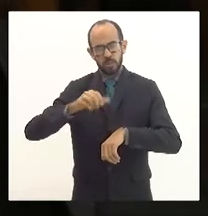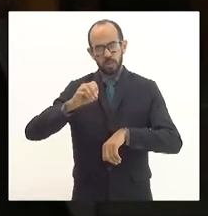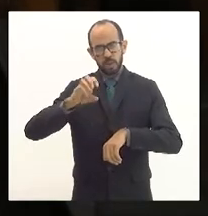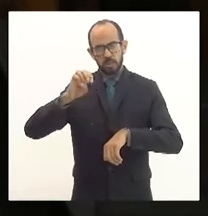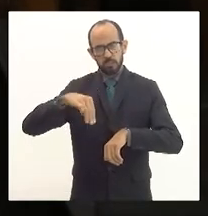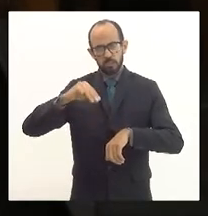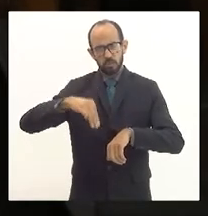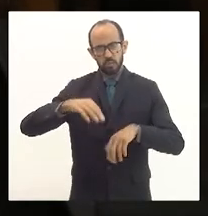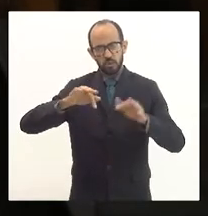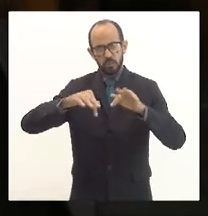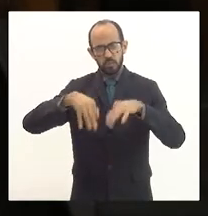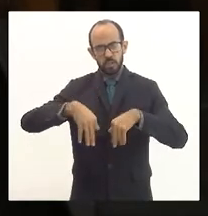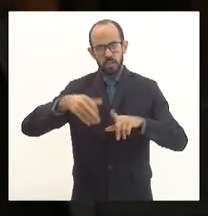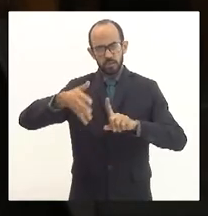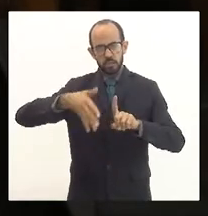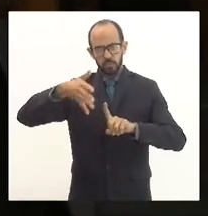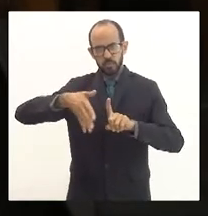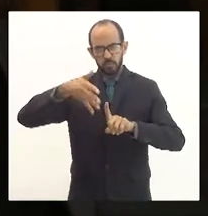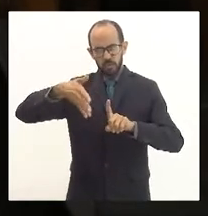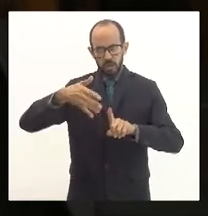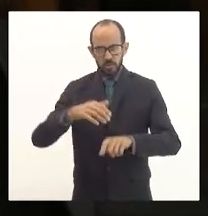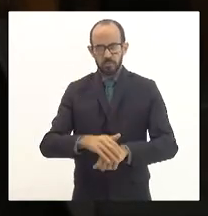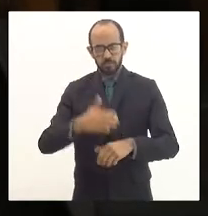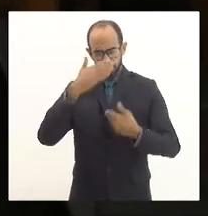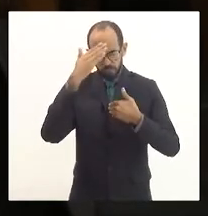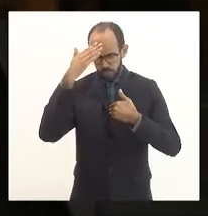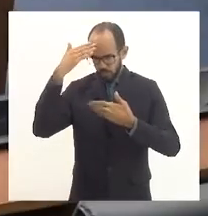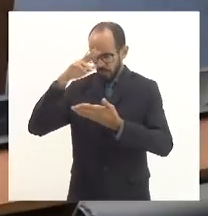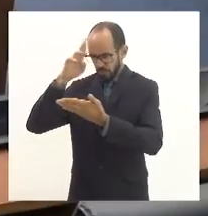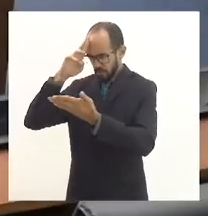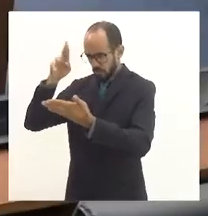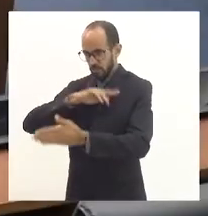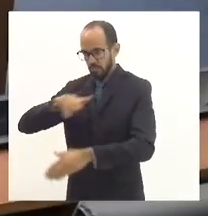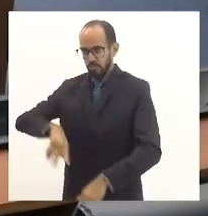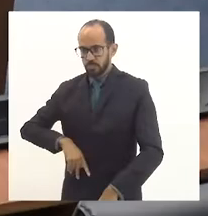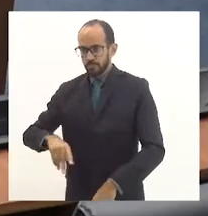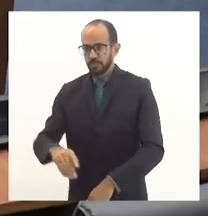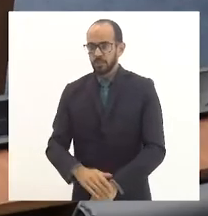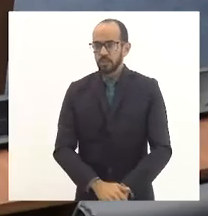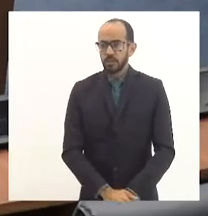encerro agora a minha fala senhora Presidente Muito obrigado